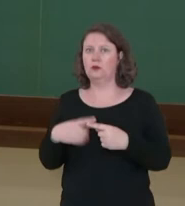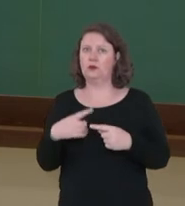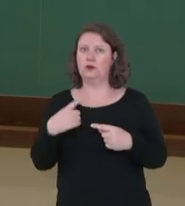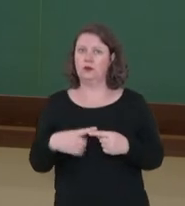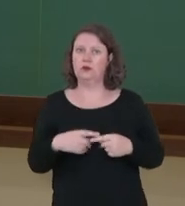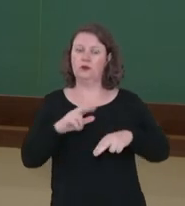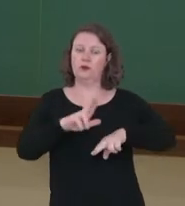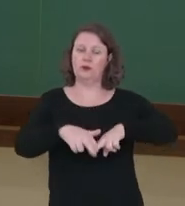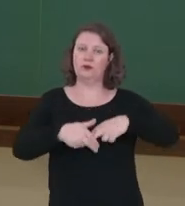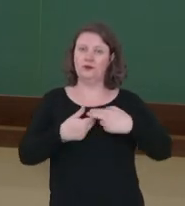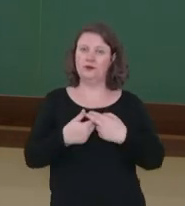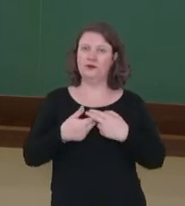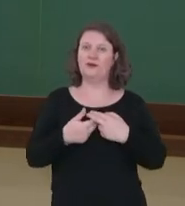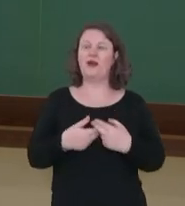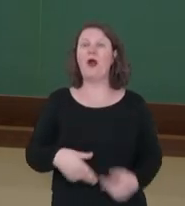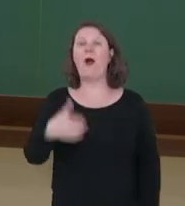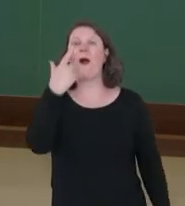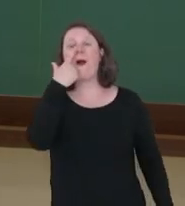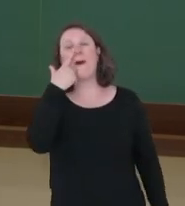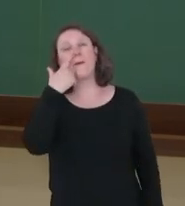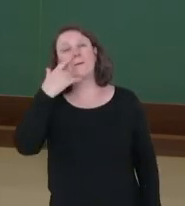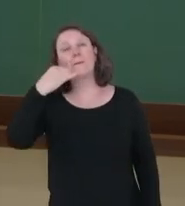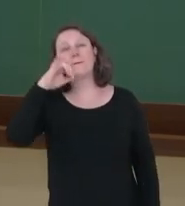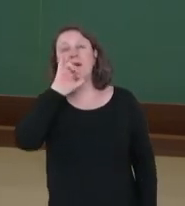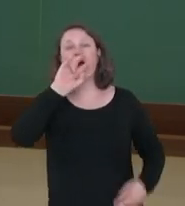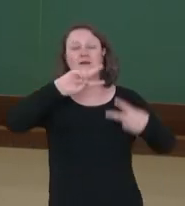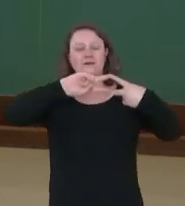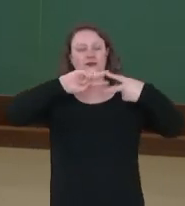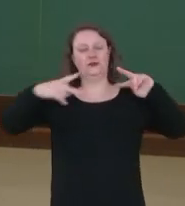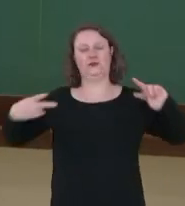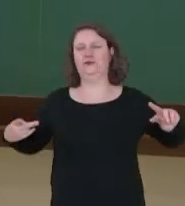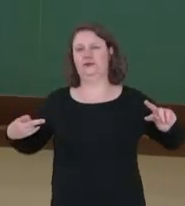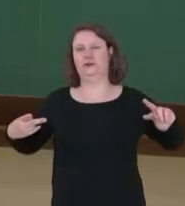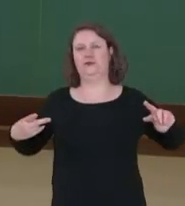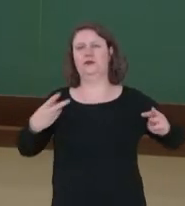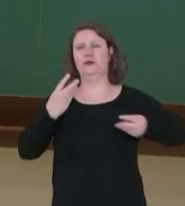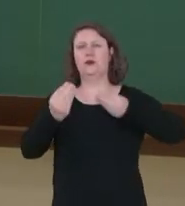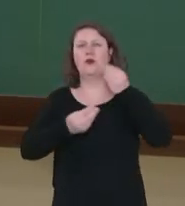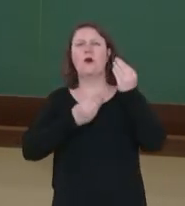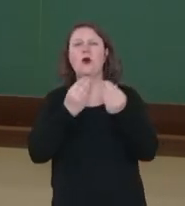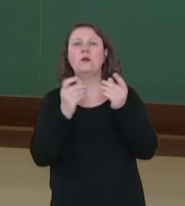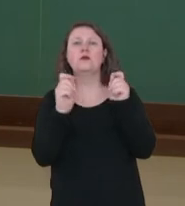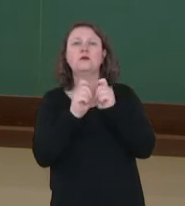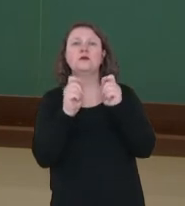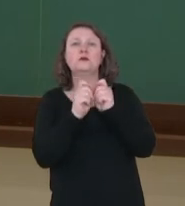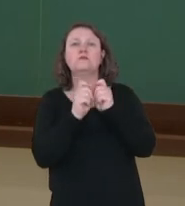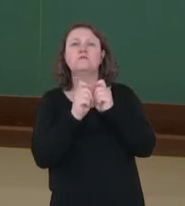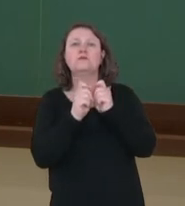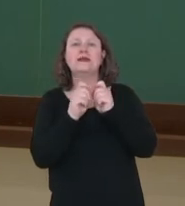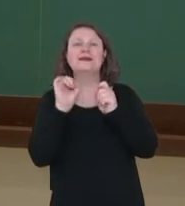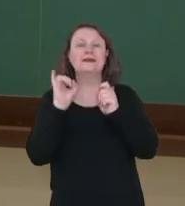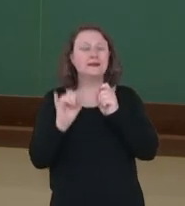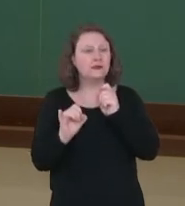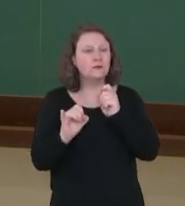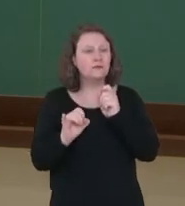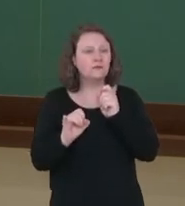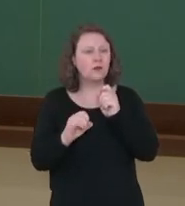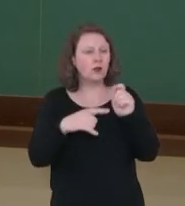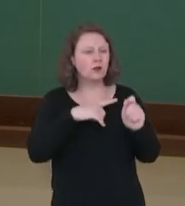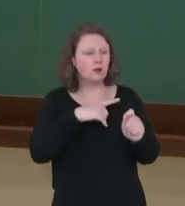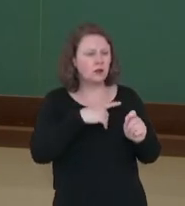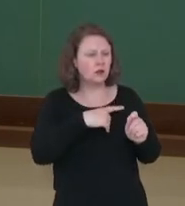pai da genética. Porque ele queria saber como que funcionaria, então, se eu cruzasse, né, se ele cruzasse